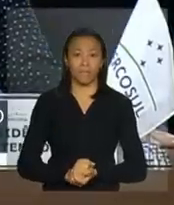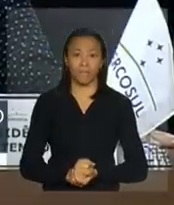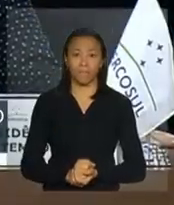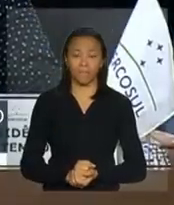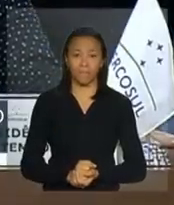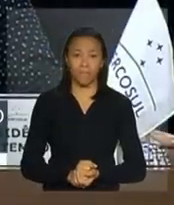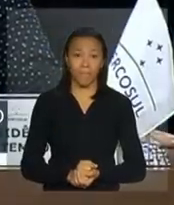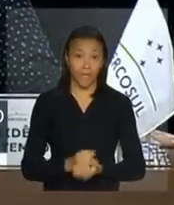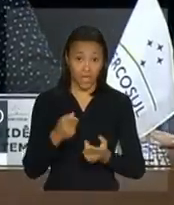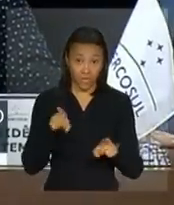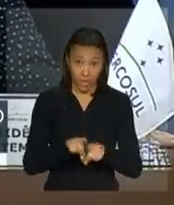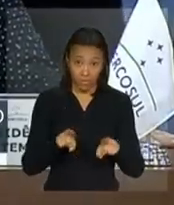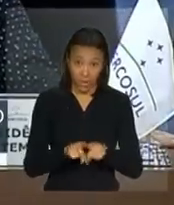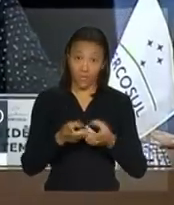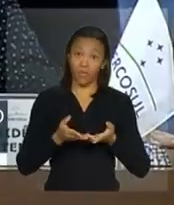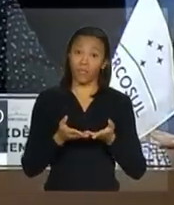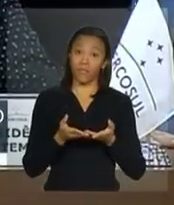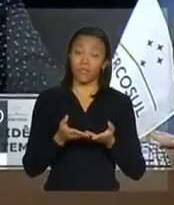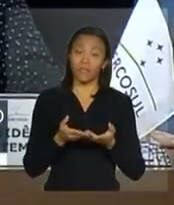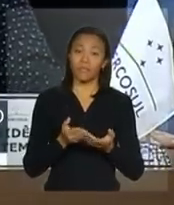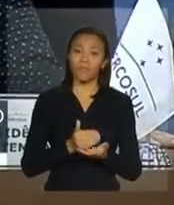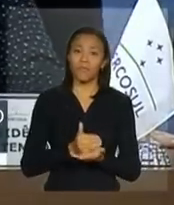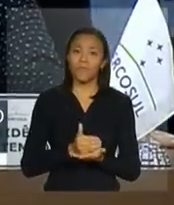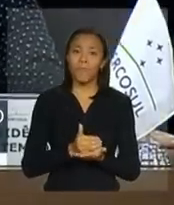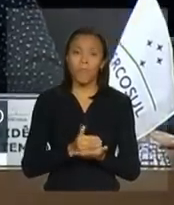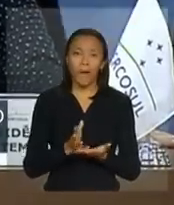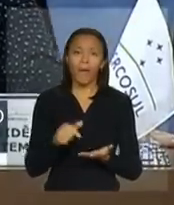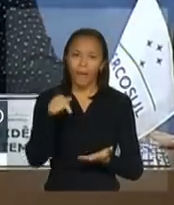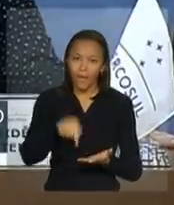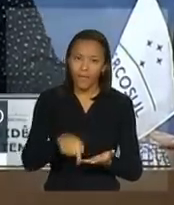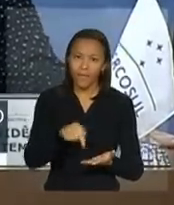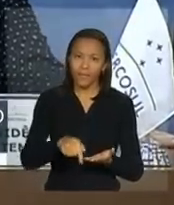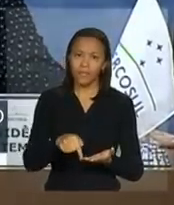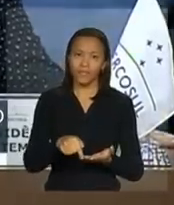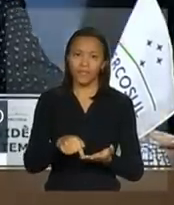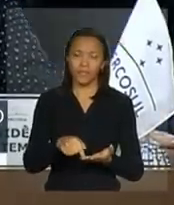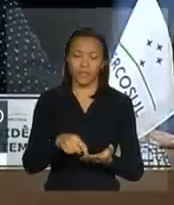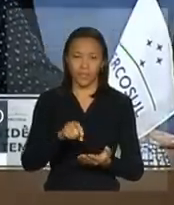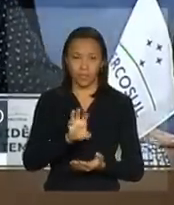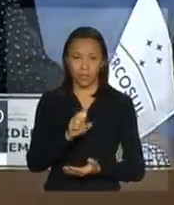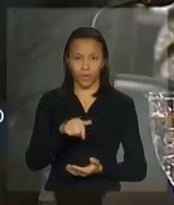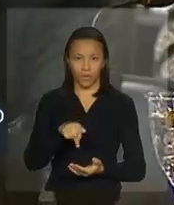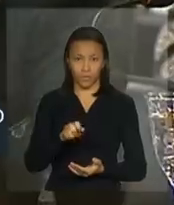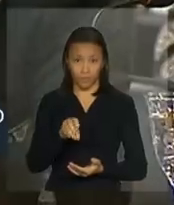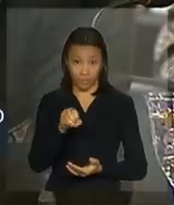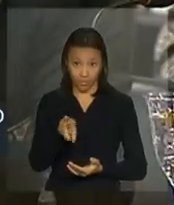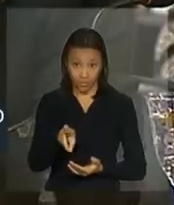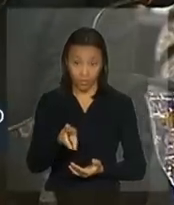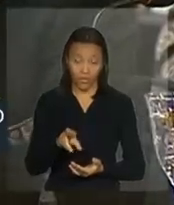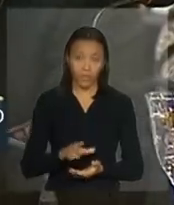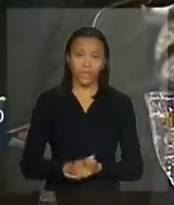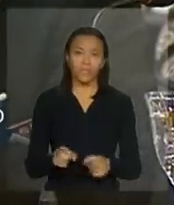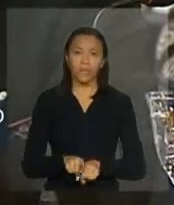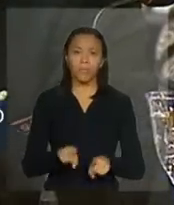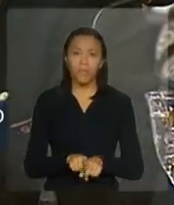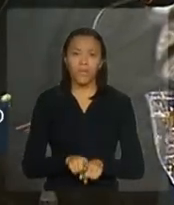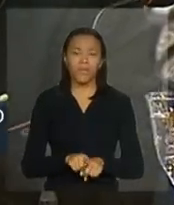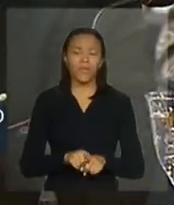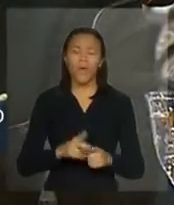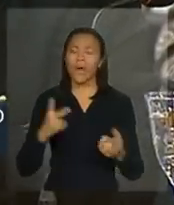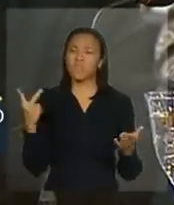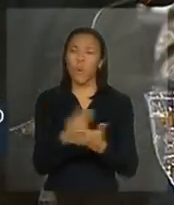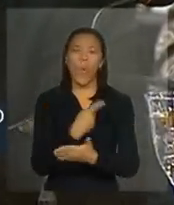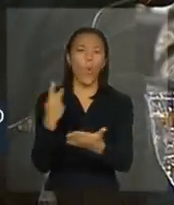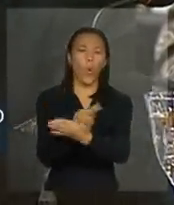envolvente, nascida e criada para este lado de cá do Equador. Das injustiças do mundo,